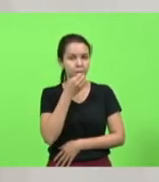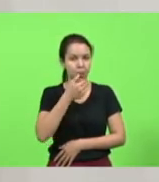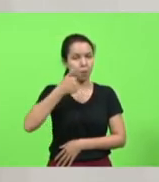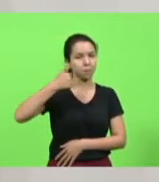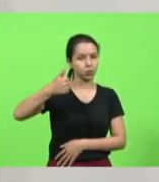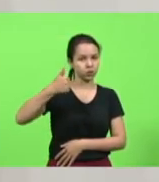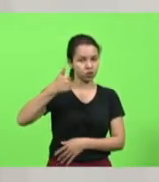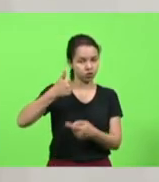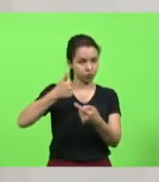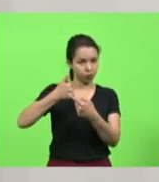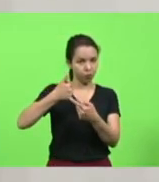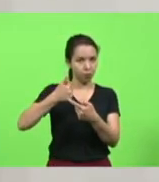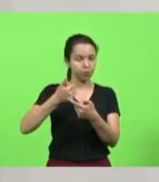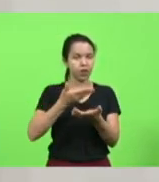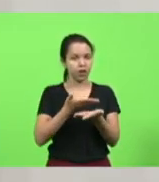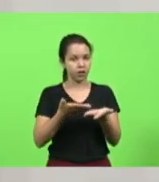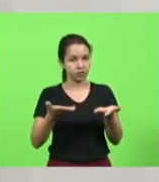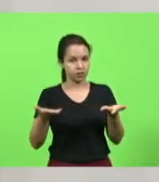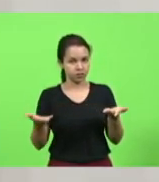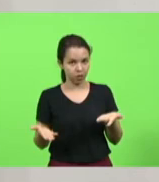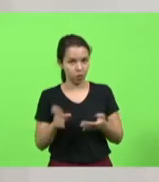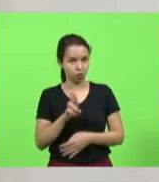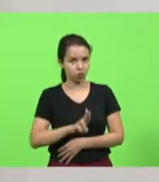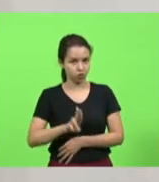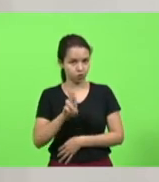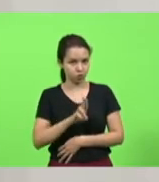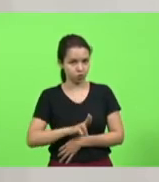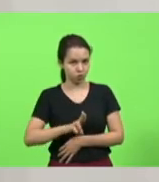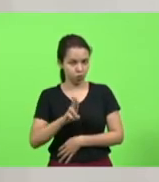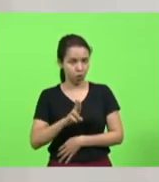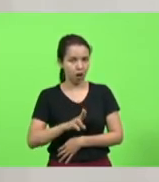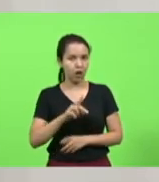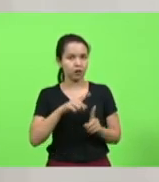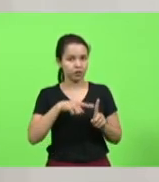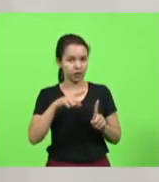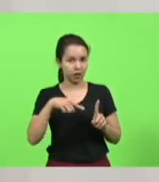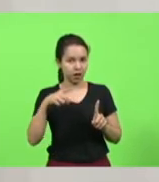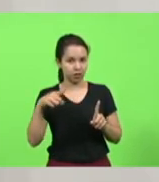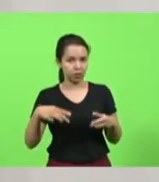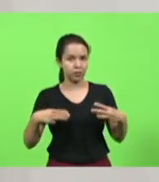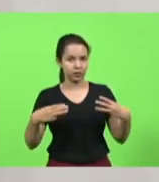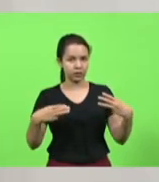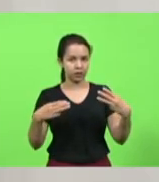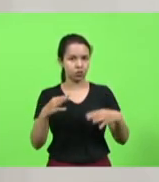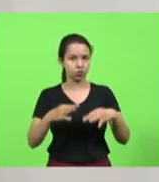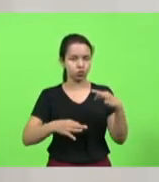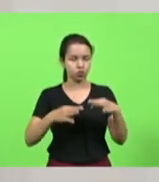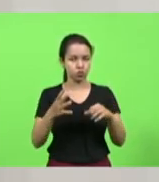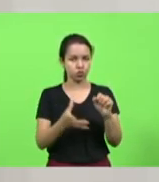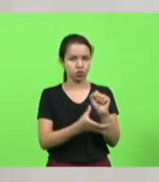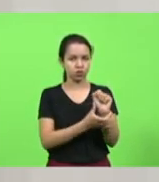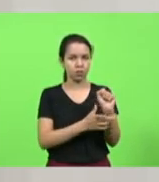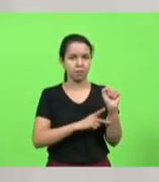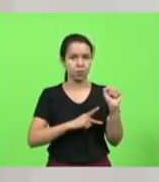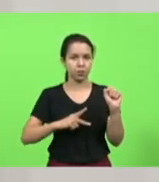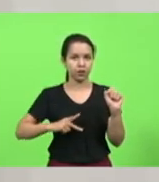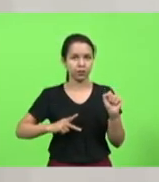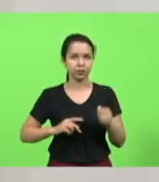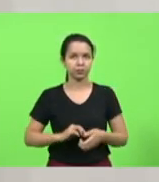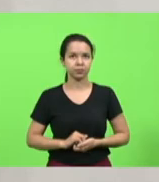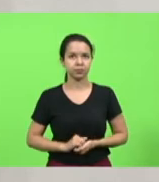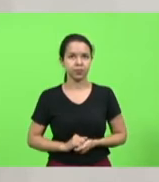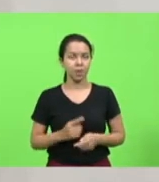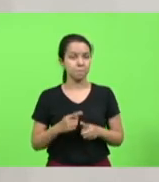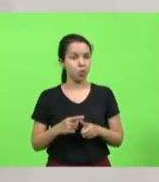dados esses apontados pelo próprio Ministério da Justiça e Segurança Pública. Por que eu falo tudo isso,